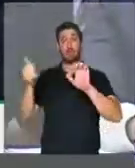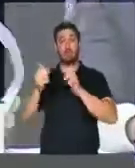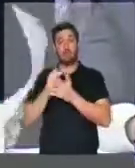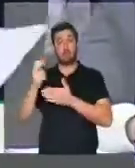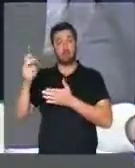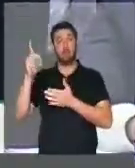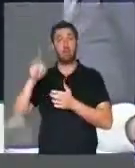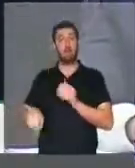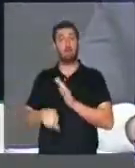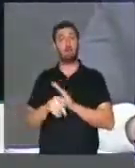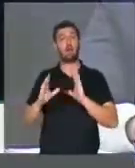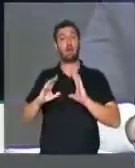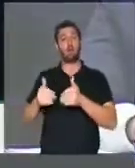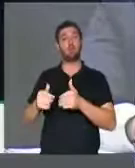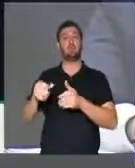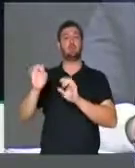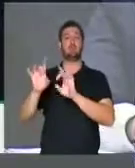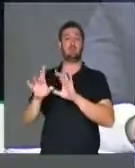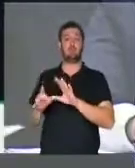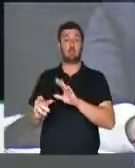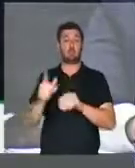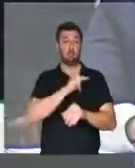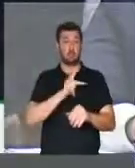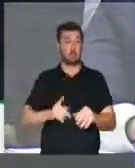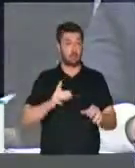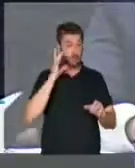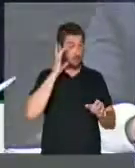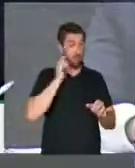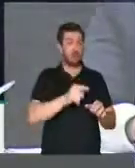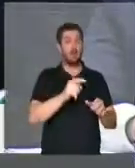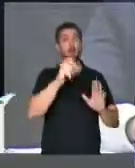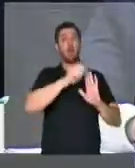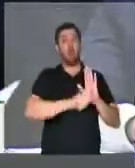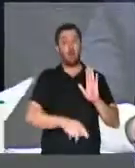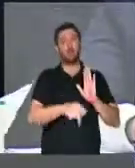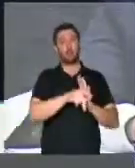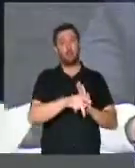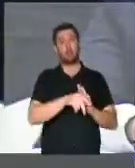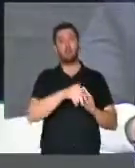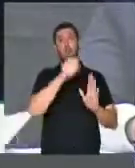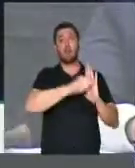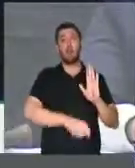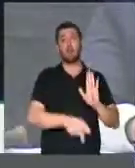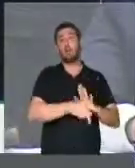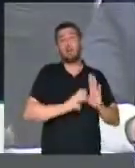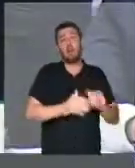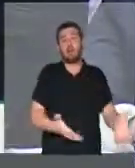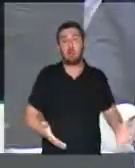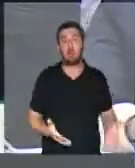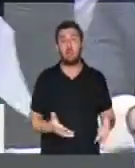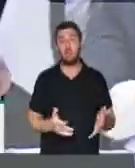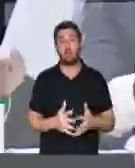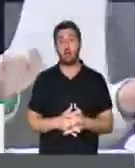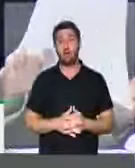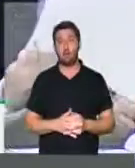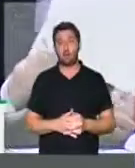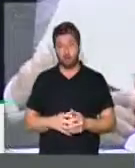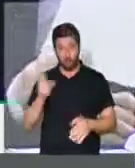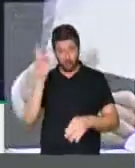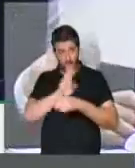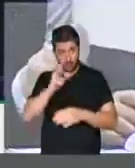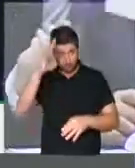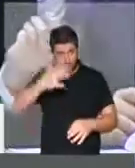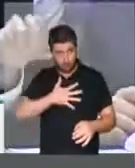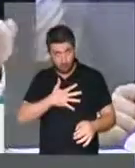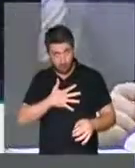especial e no caso da presid presidente dilma também foi a voto o parecer da comissão vossa excelência está recorrendo da decisão